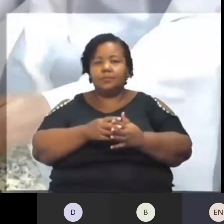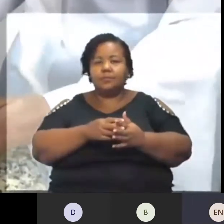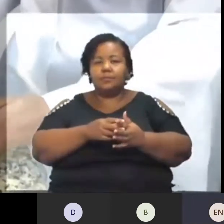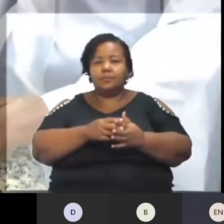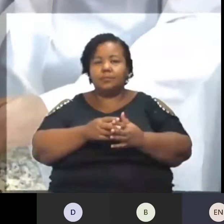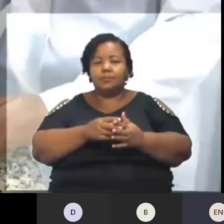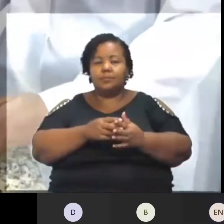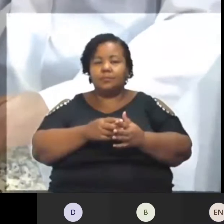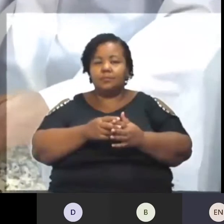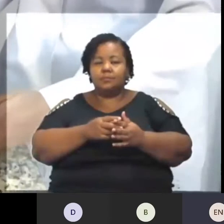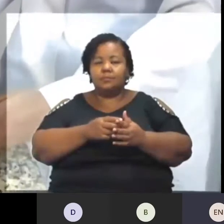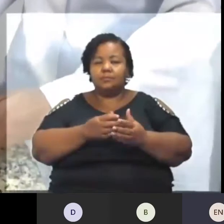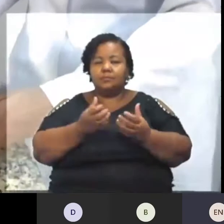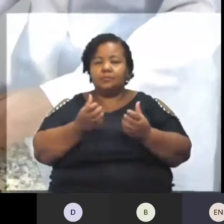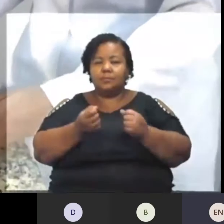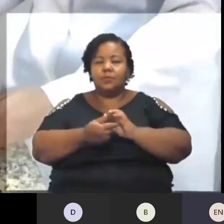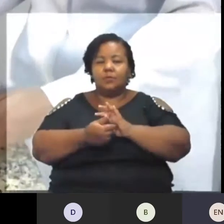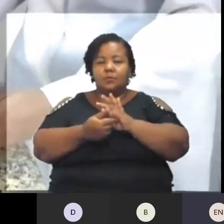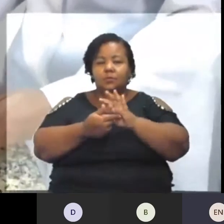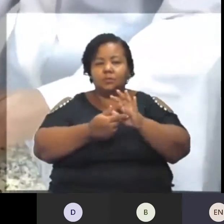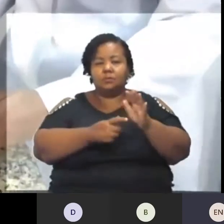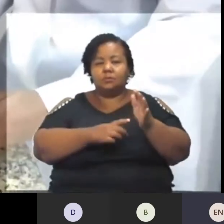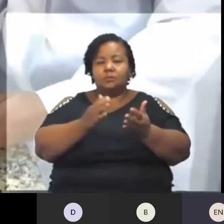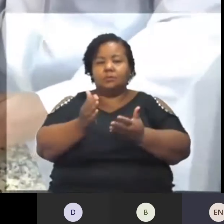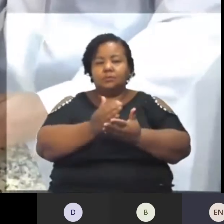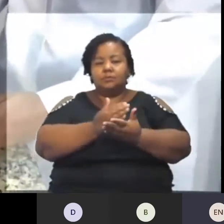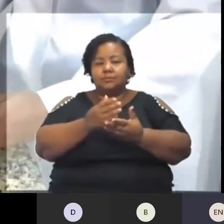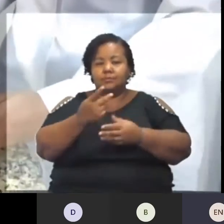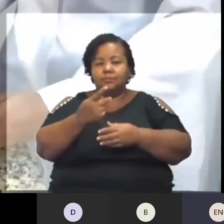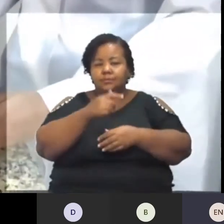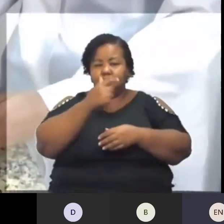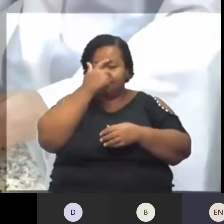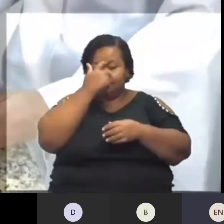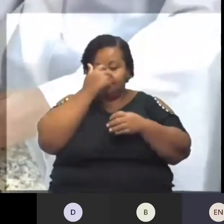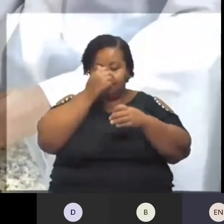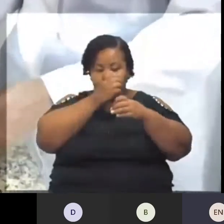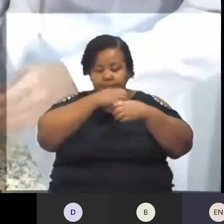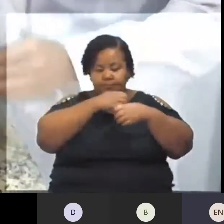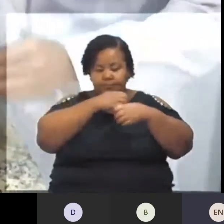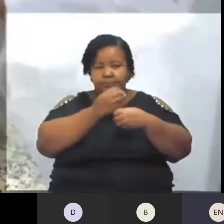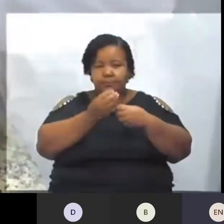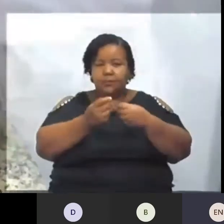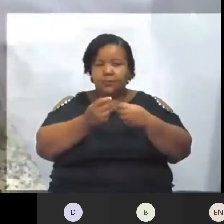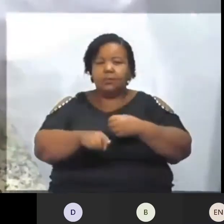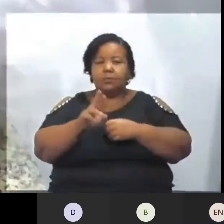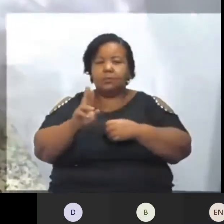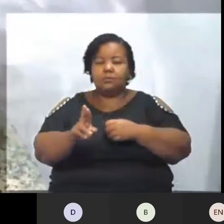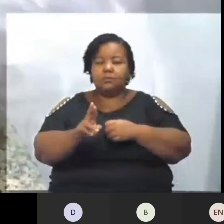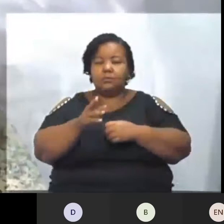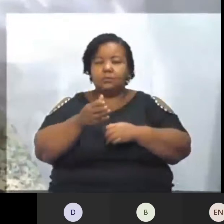Utilização do microscópio. Vou mostrar para vocês, então, quais são as partes do microscópio e como utilizamos o